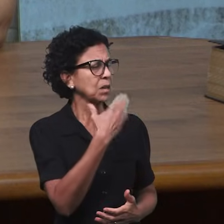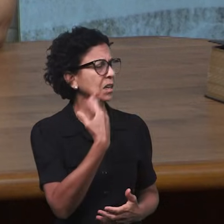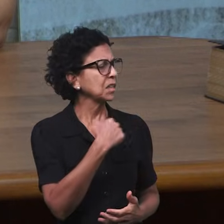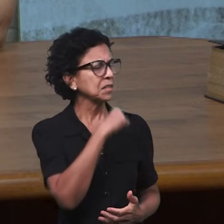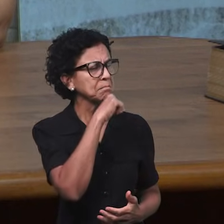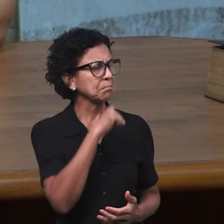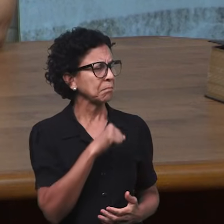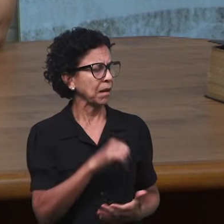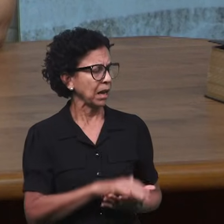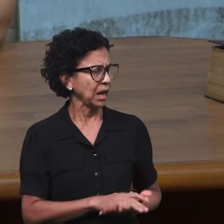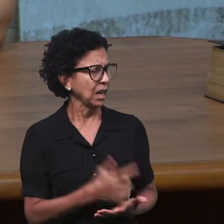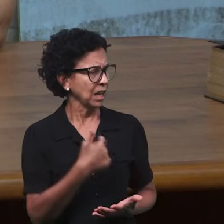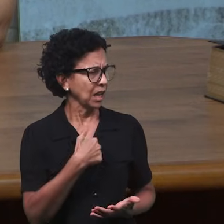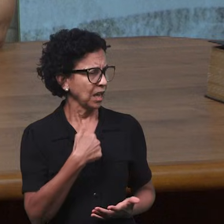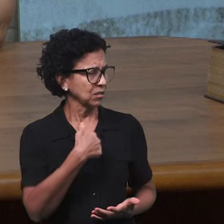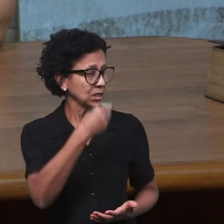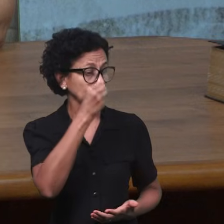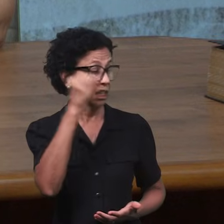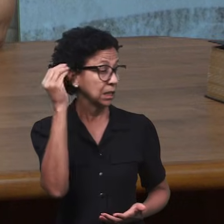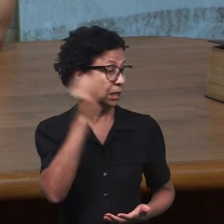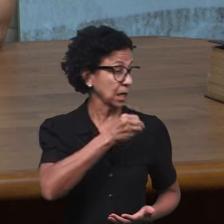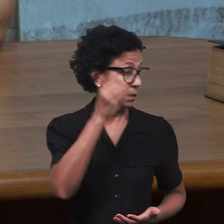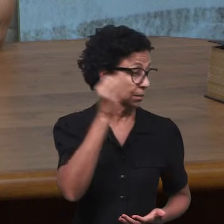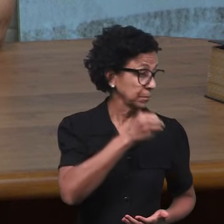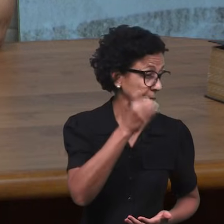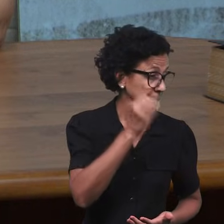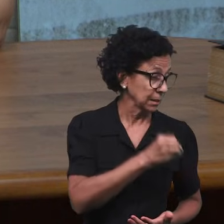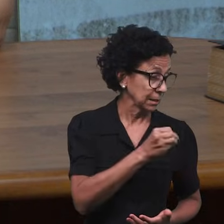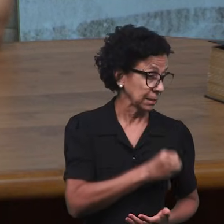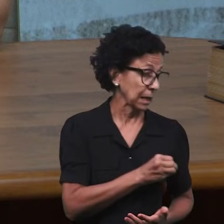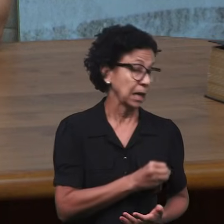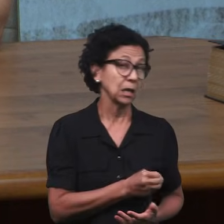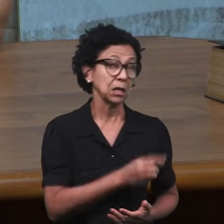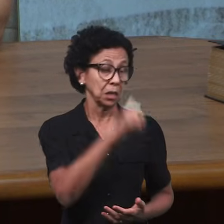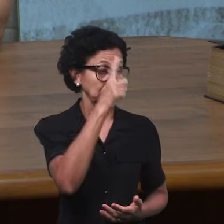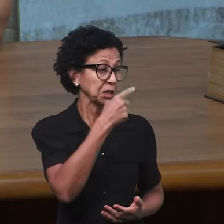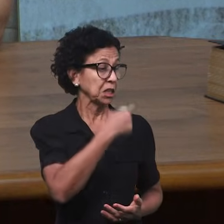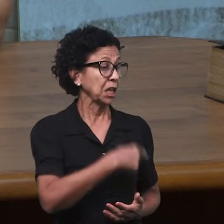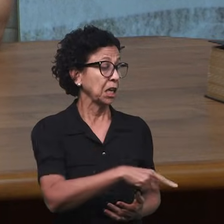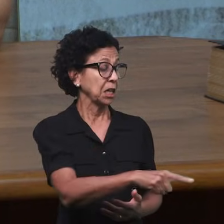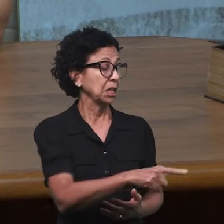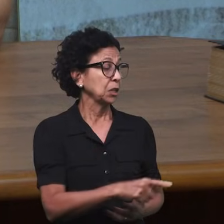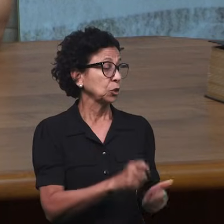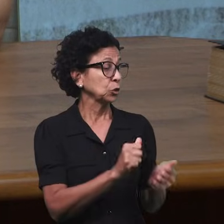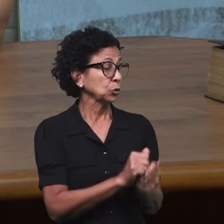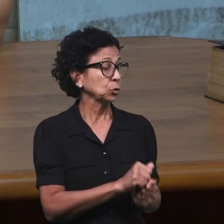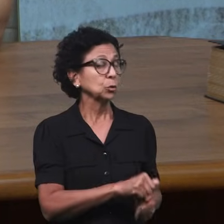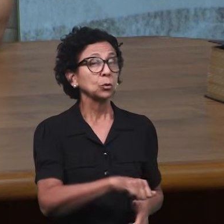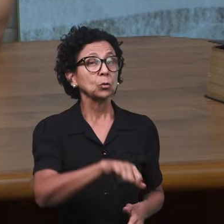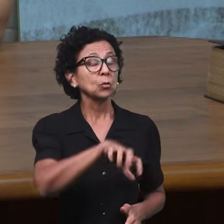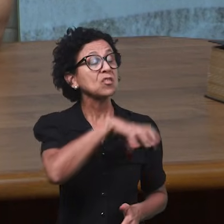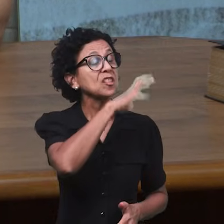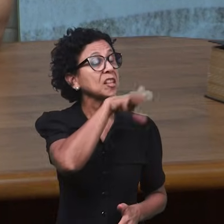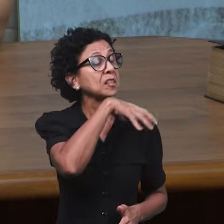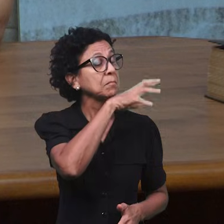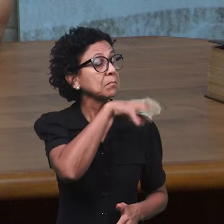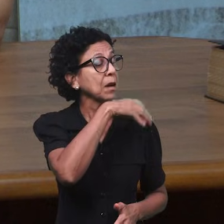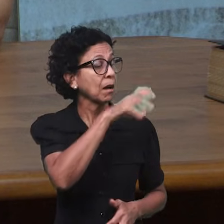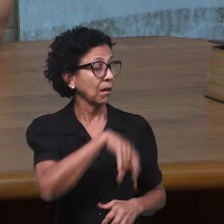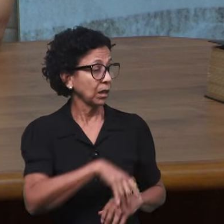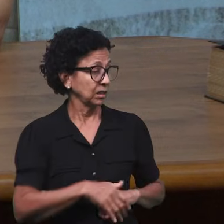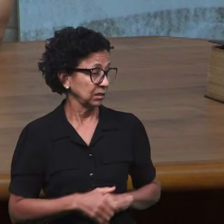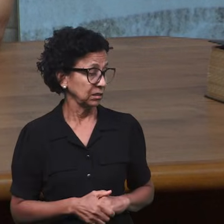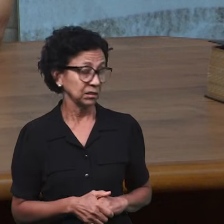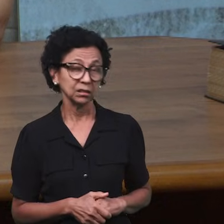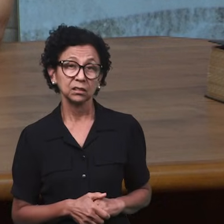teria desdenhado de pôr com os cães do meu rebanho, de que também me